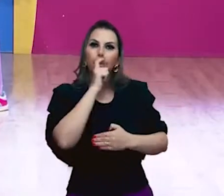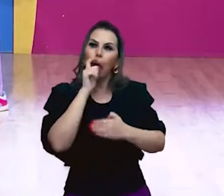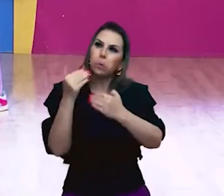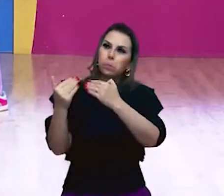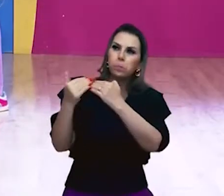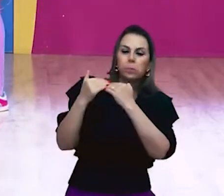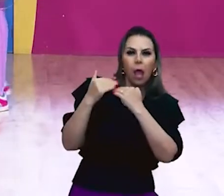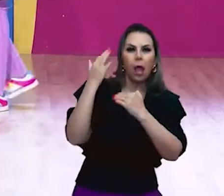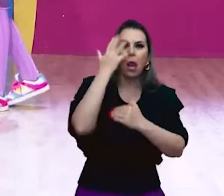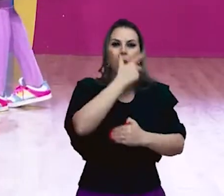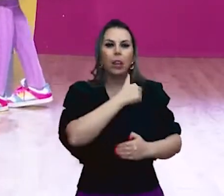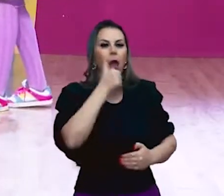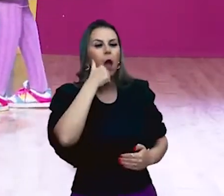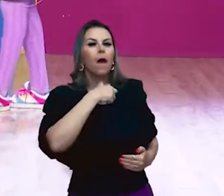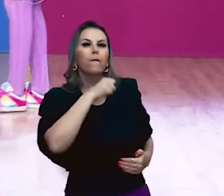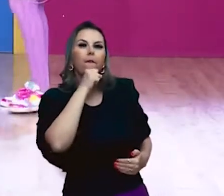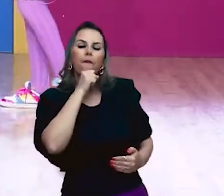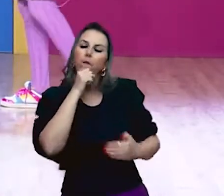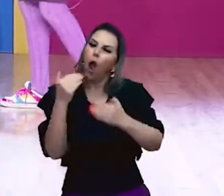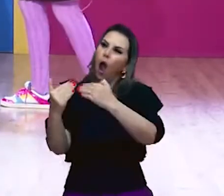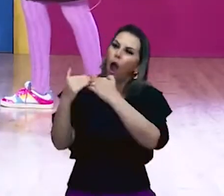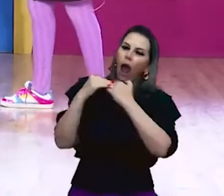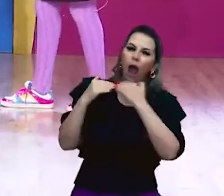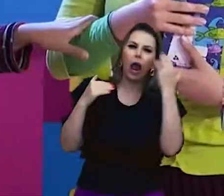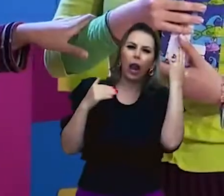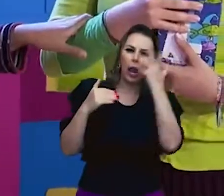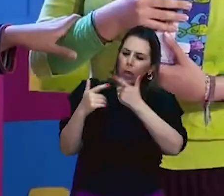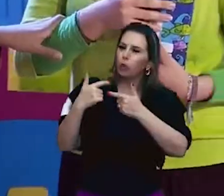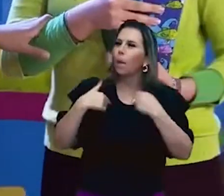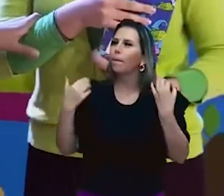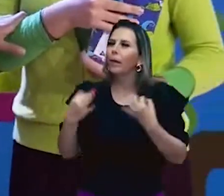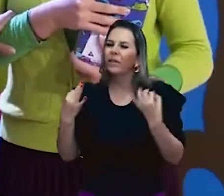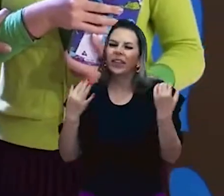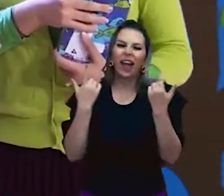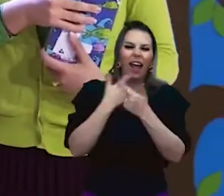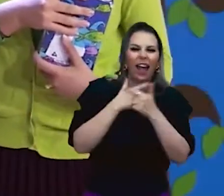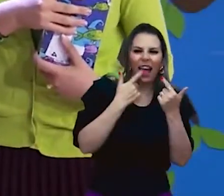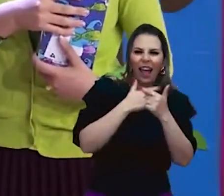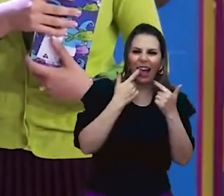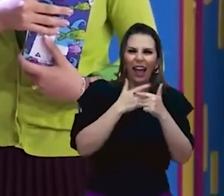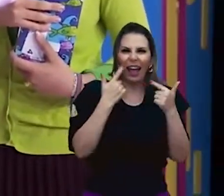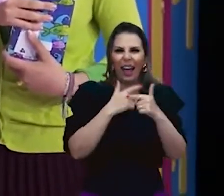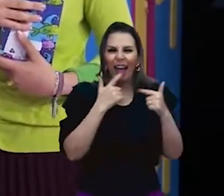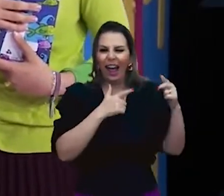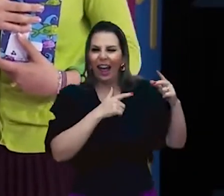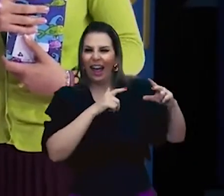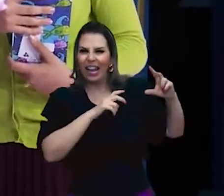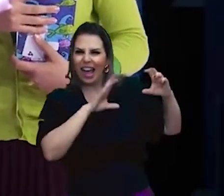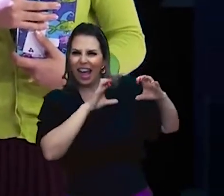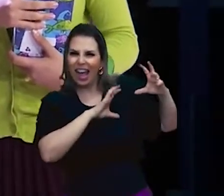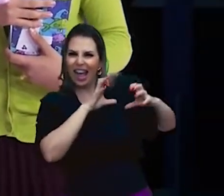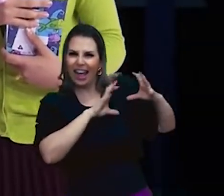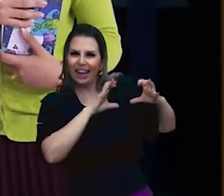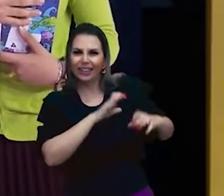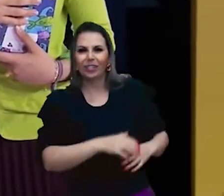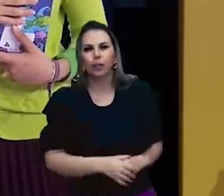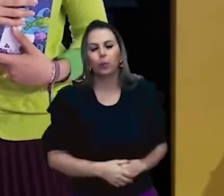eu sou linda. Minha avó disse que eu sou linda. Eu sou perfeita, tá bom? Eu sou linda. Eu sei que eu sou linda.